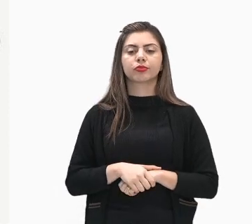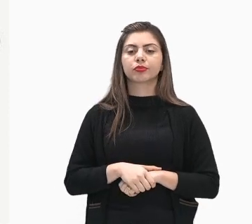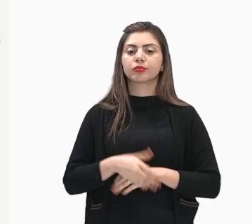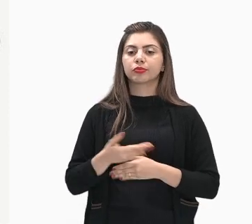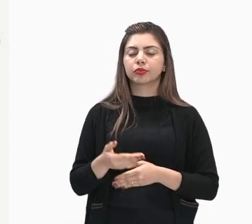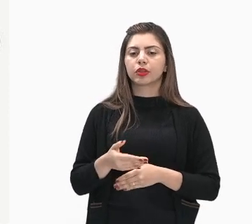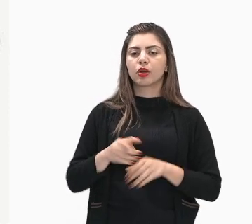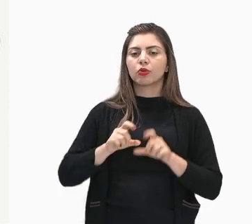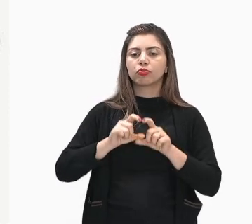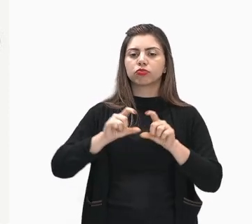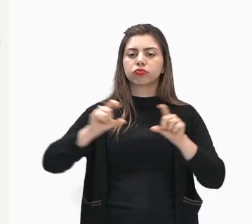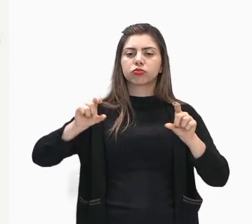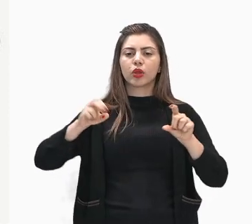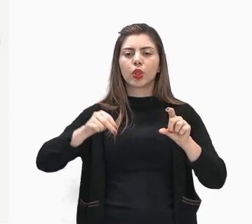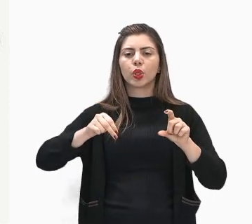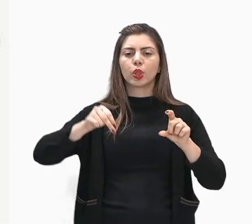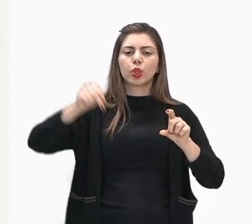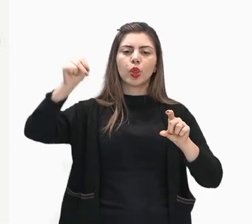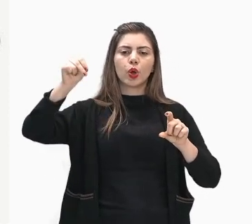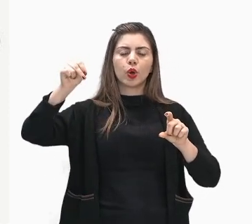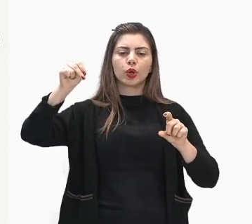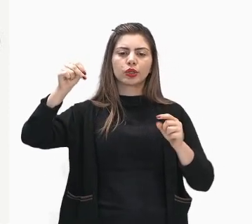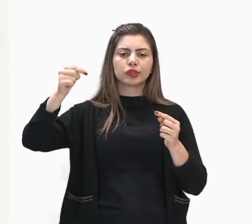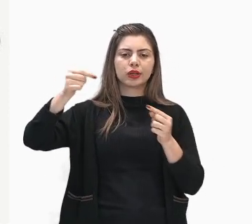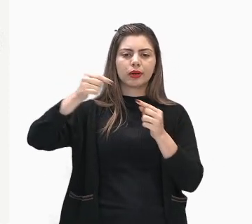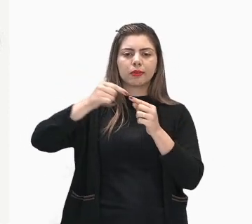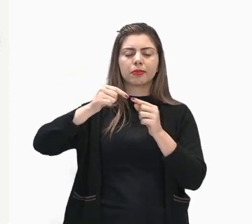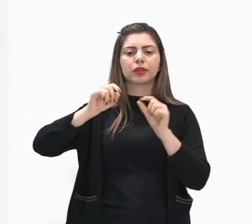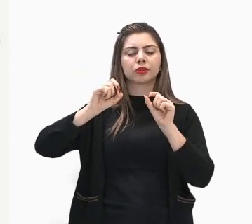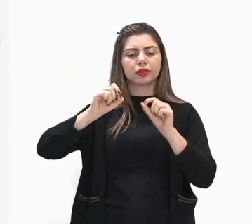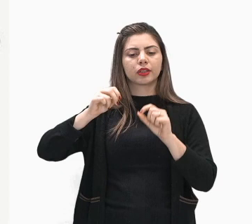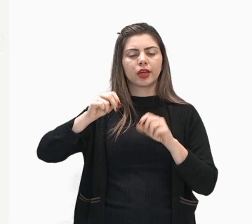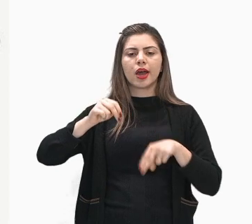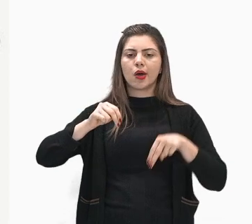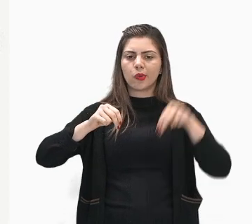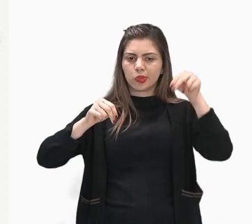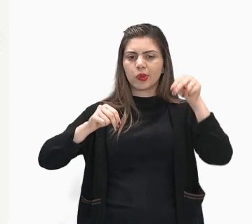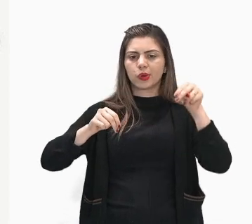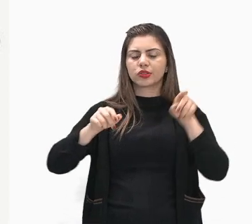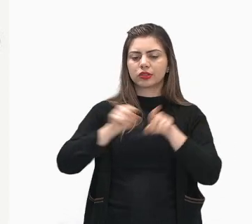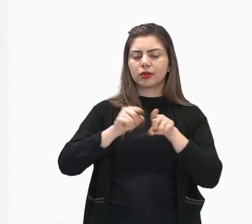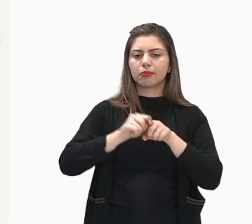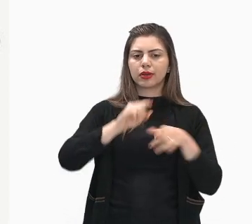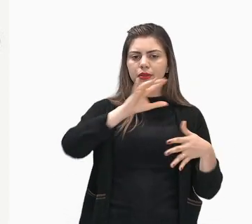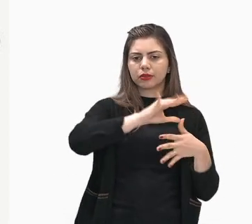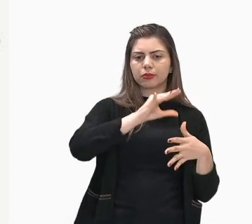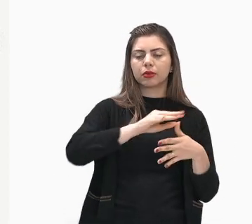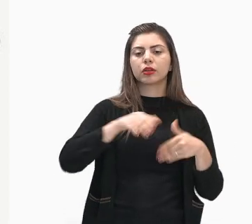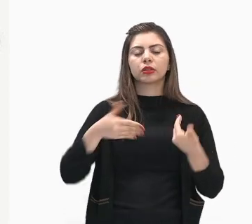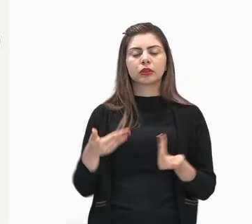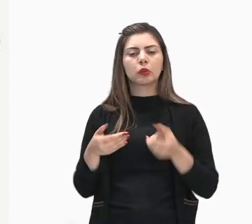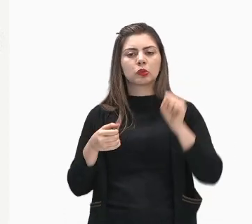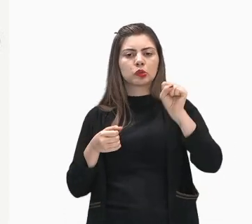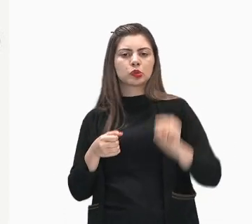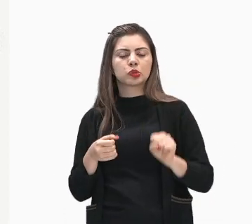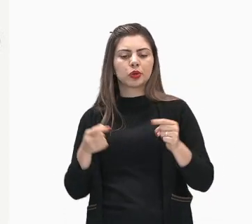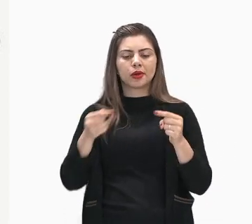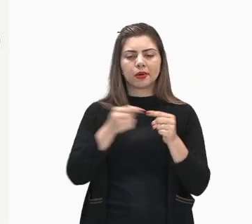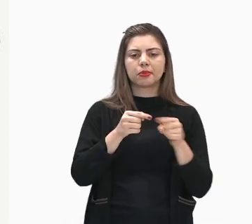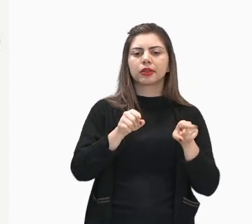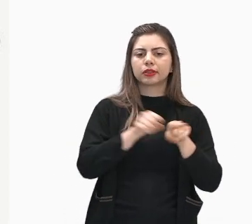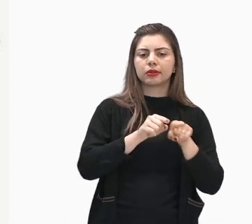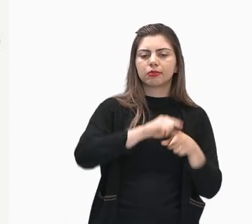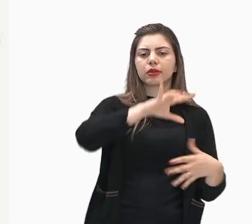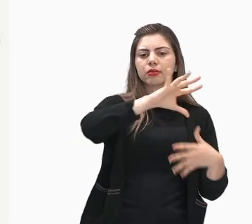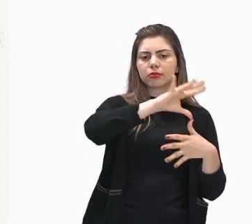norte magnético aponta para o polo norte geográfico e o polo sul magnético aponta para o polo sul